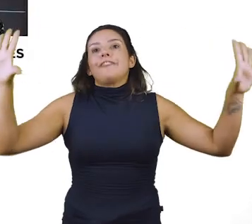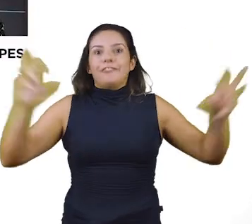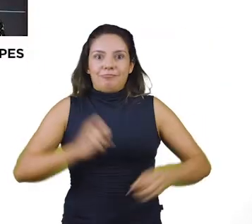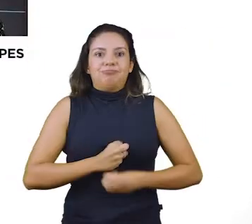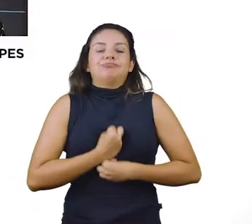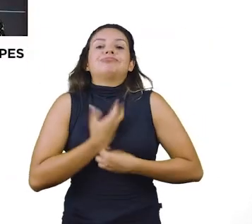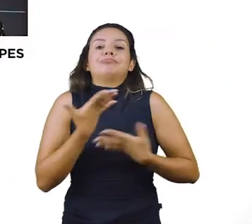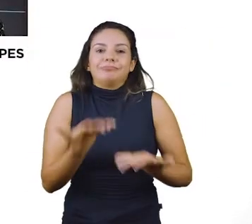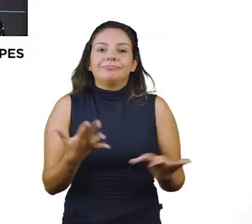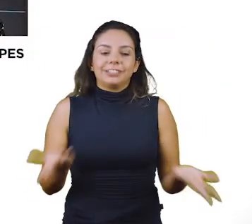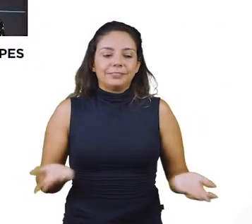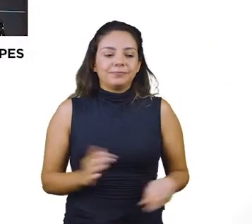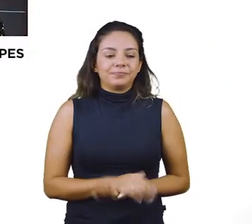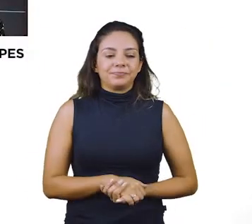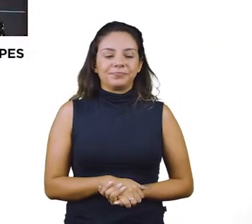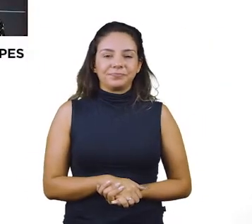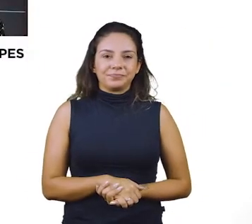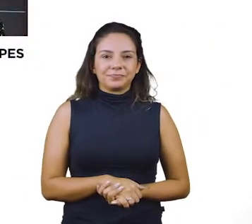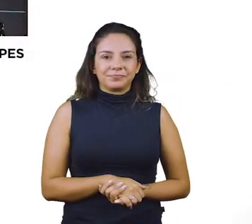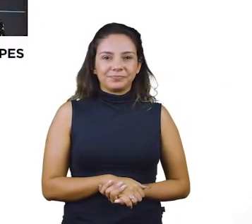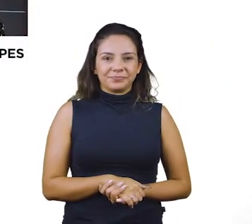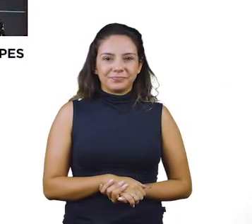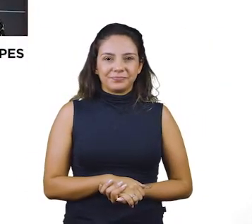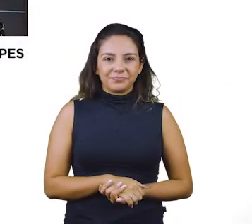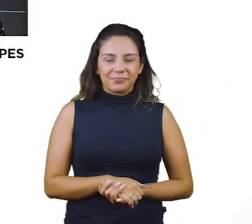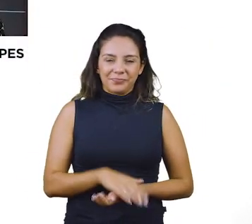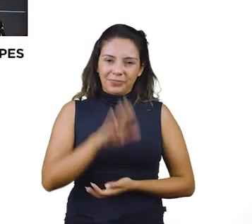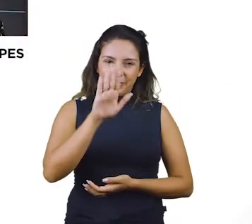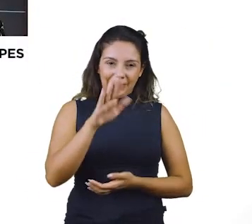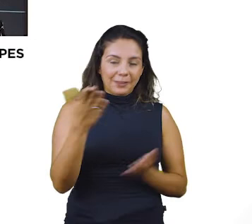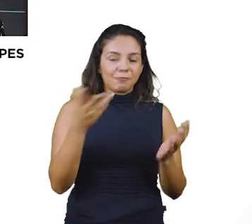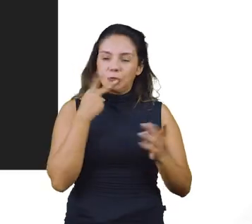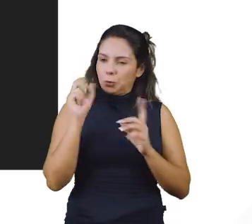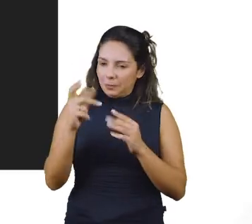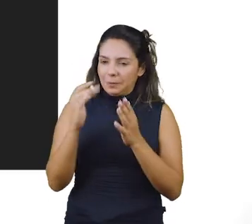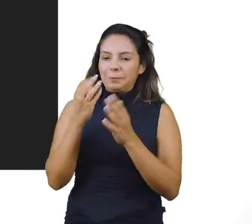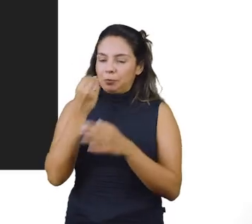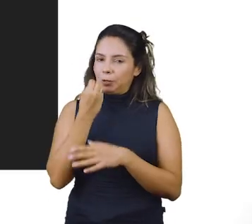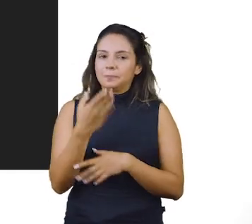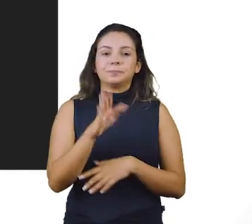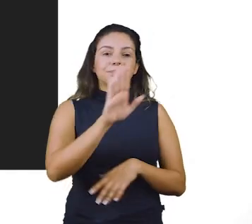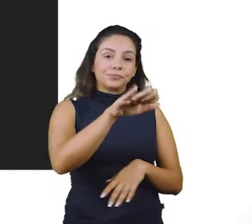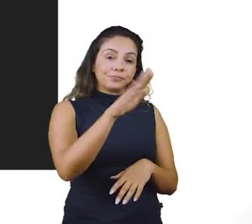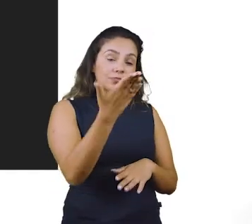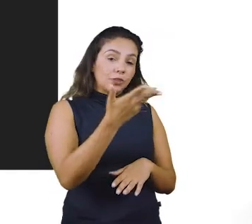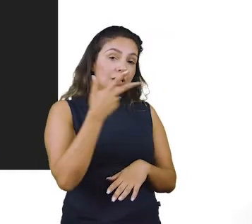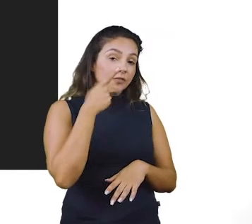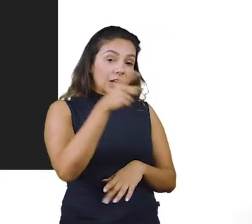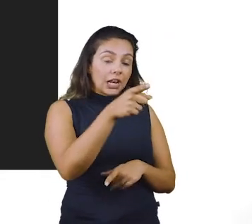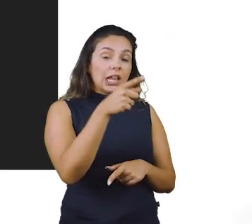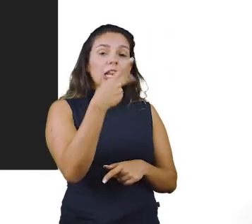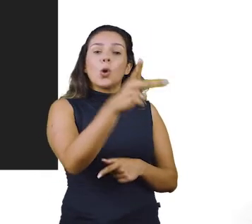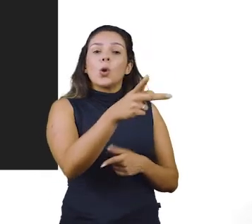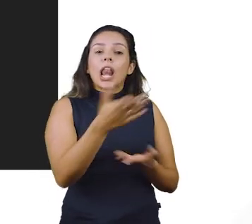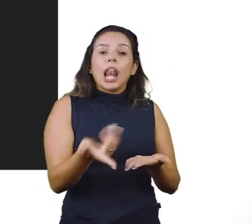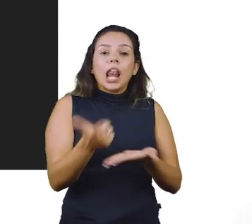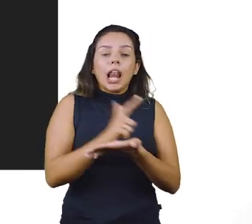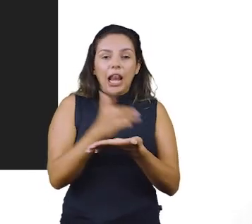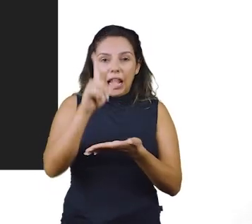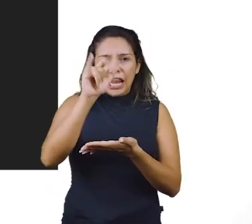bom, isso mesmo. Carlinhos, agora vamos falar um pouquinho dos seus livros que viraram filme, né?